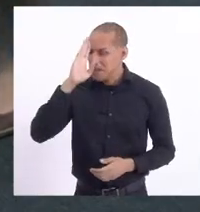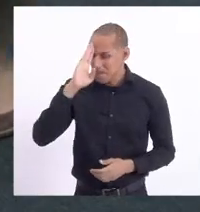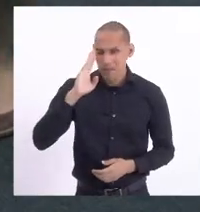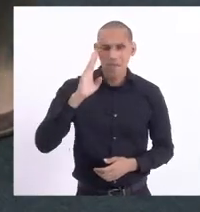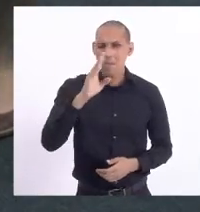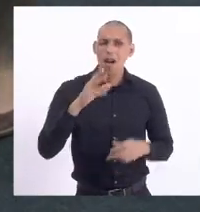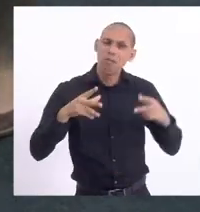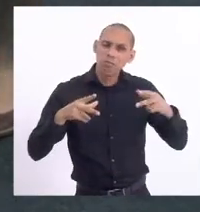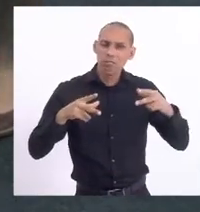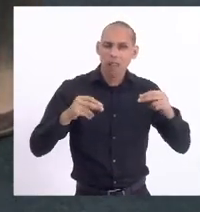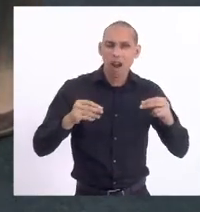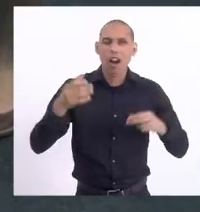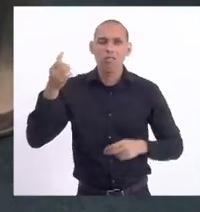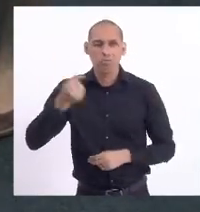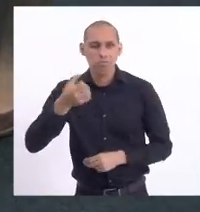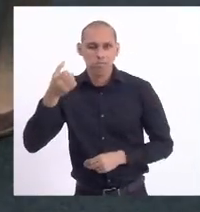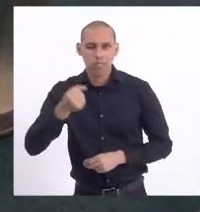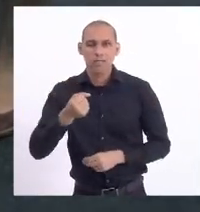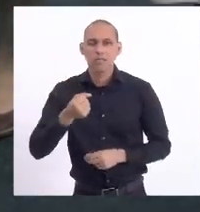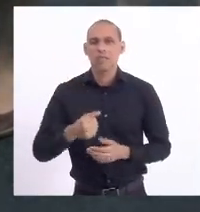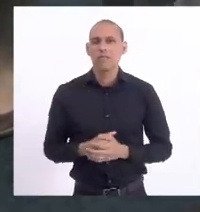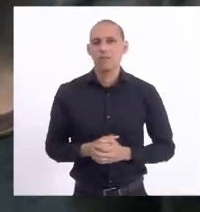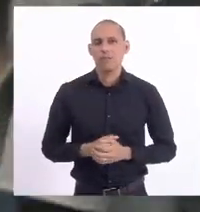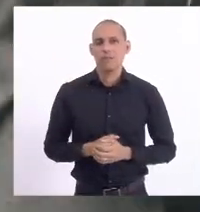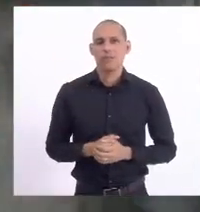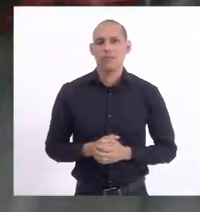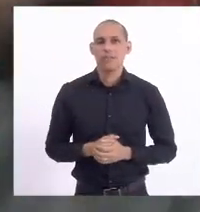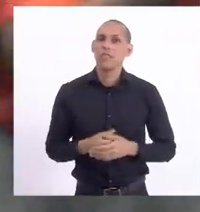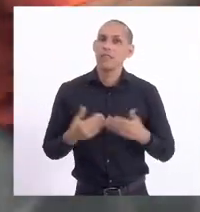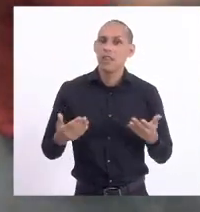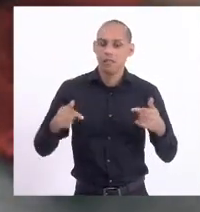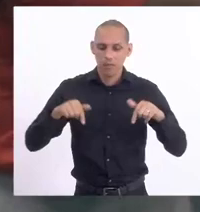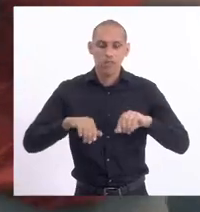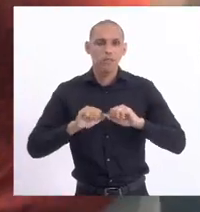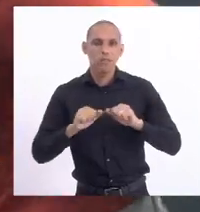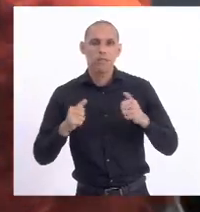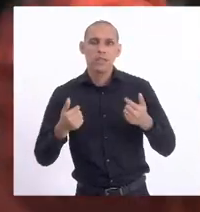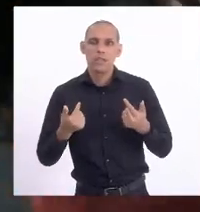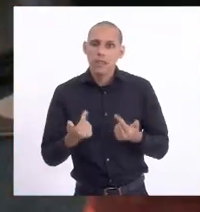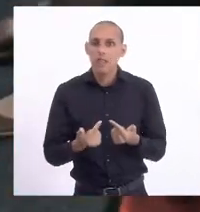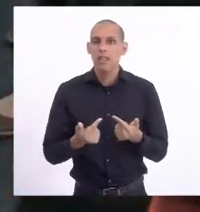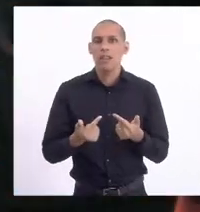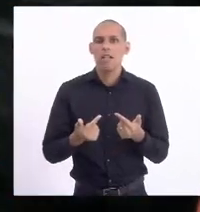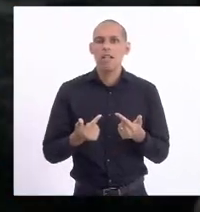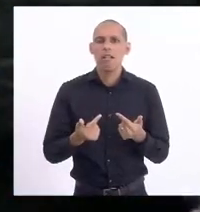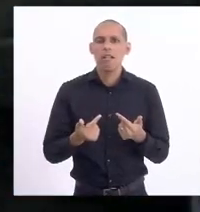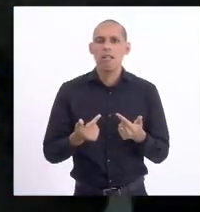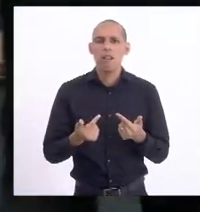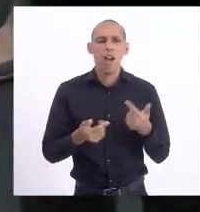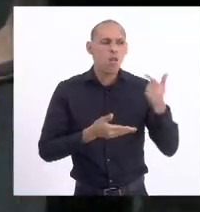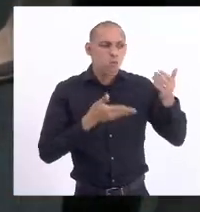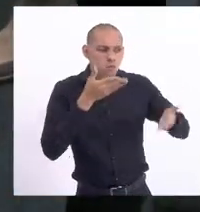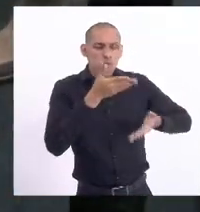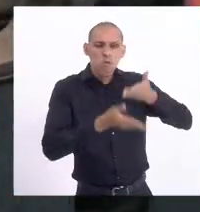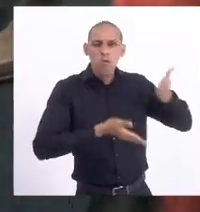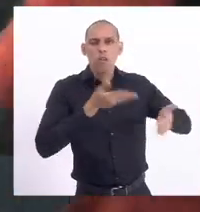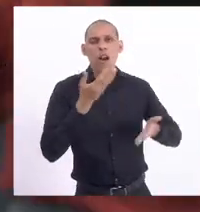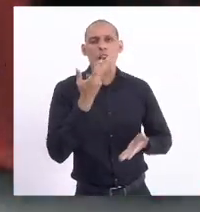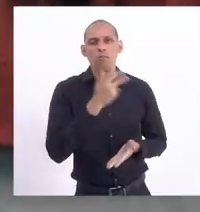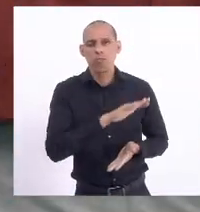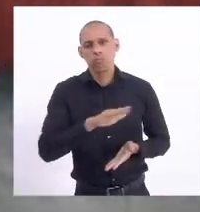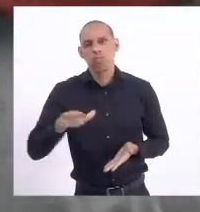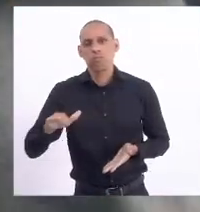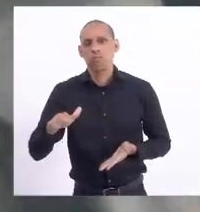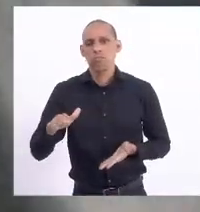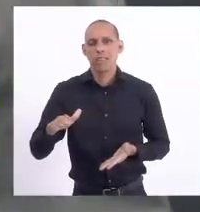de fralda e leite descartável. Então, a casa que cuida das crianças, que entende